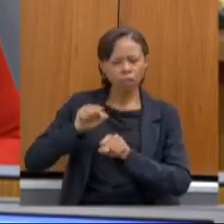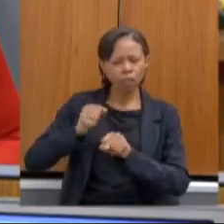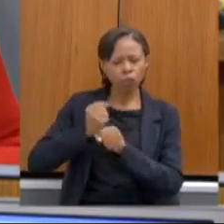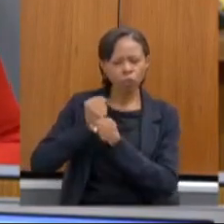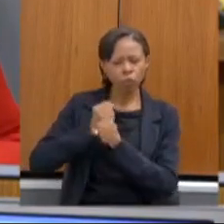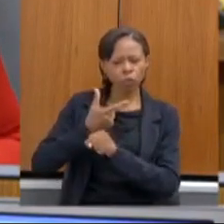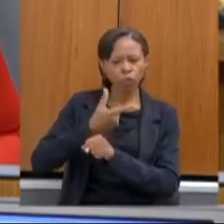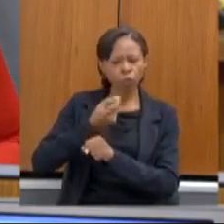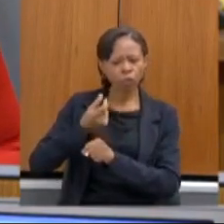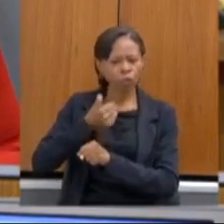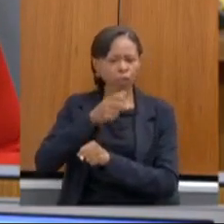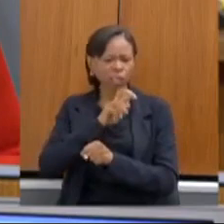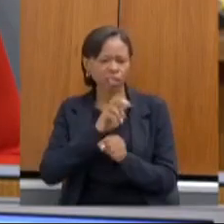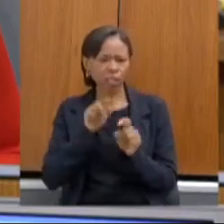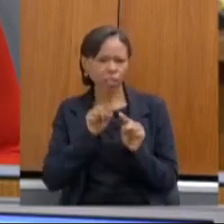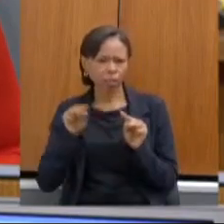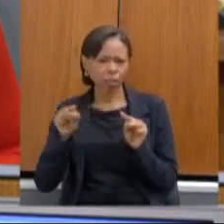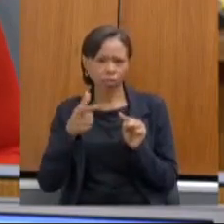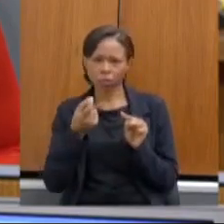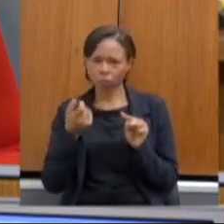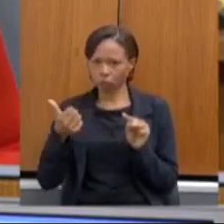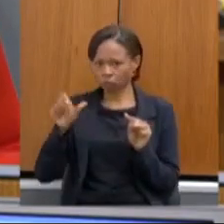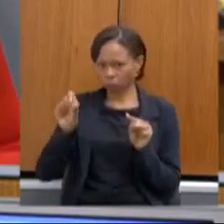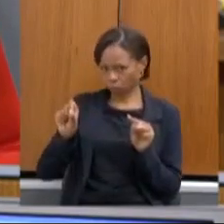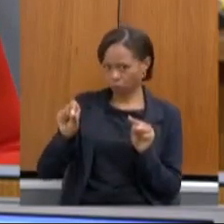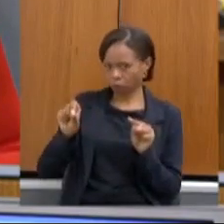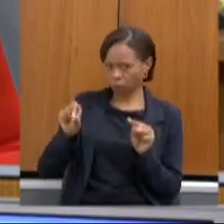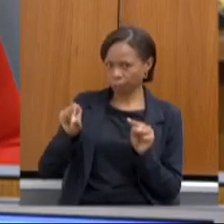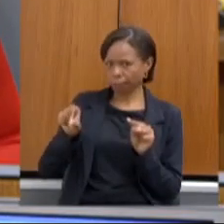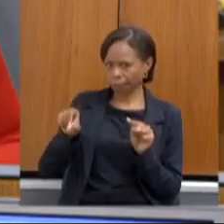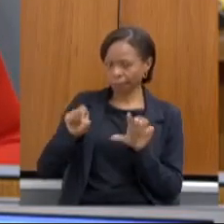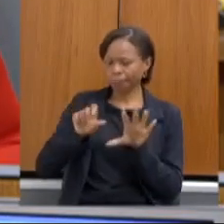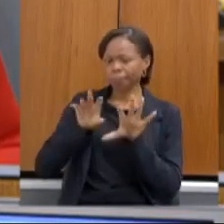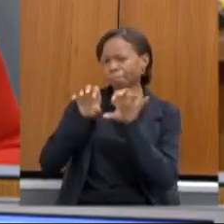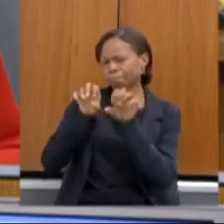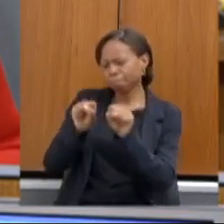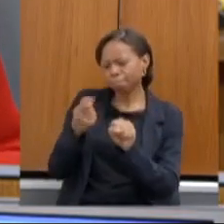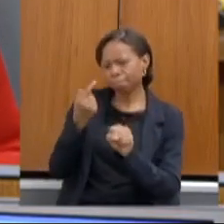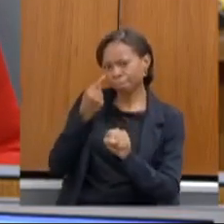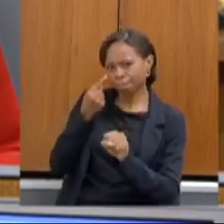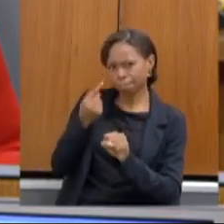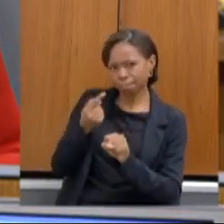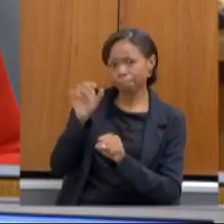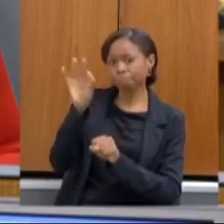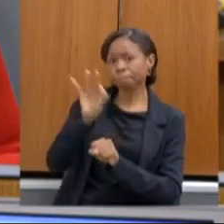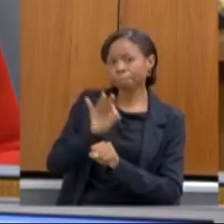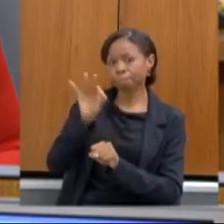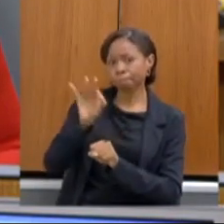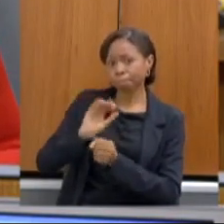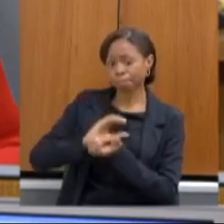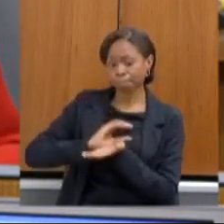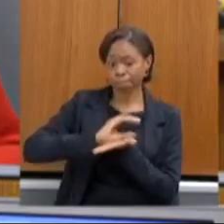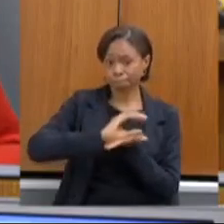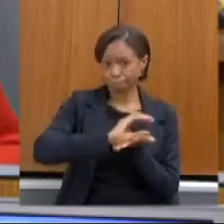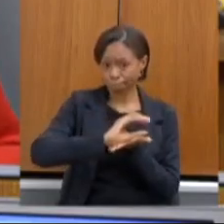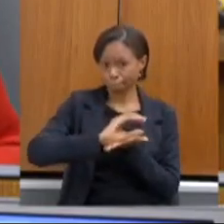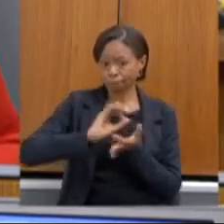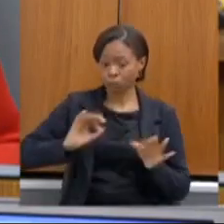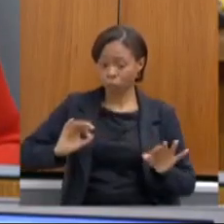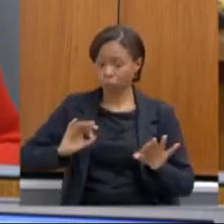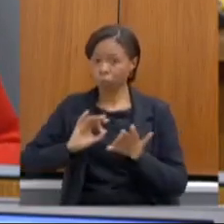2015 a 2019 é o percentual do que é empenhado e depois